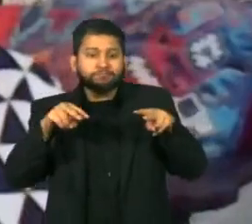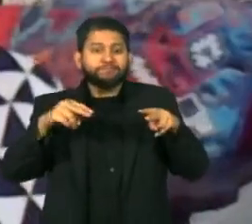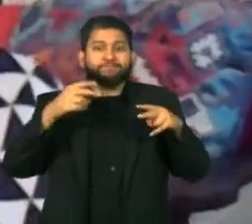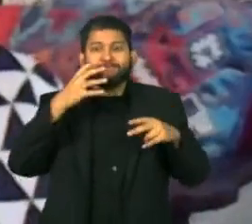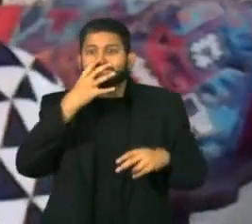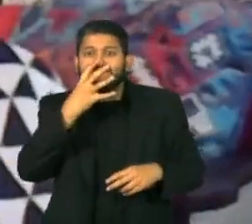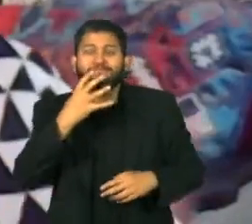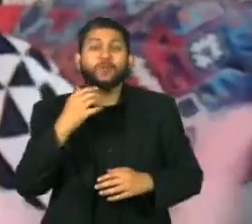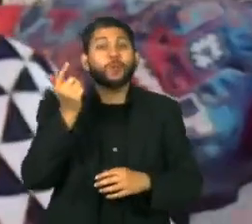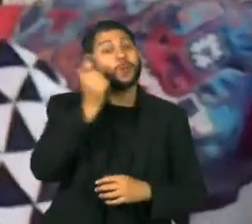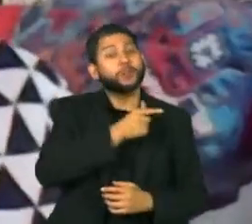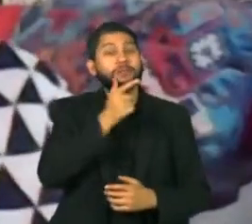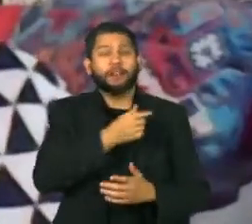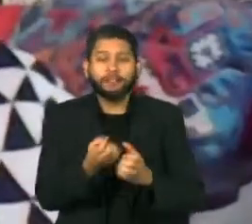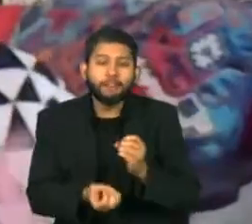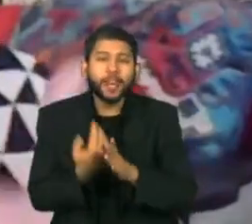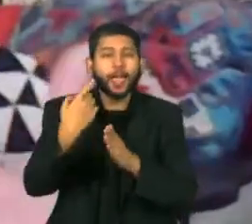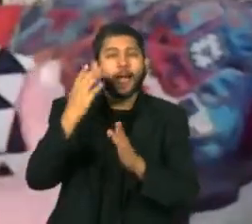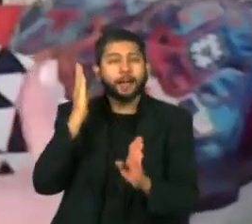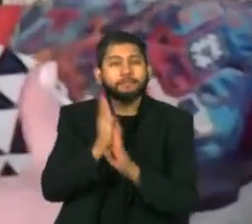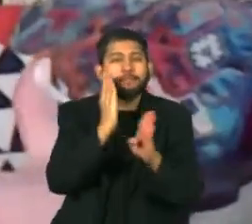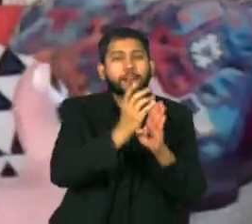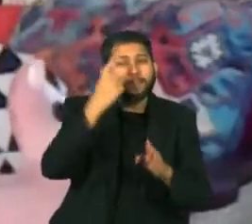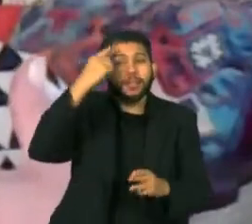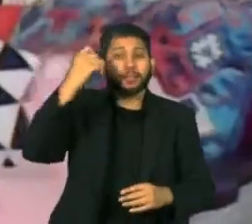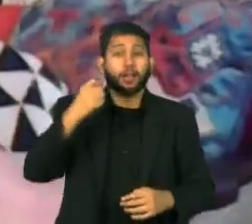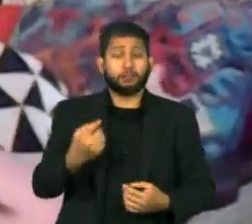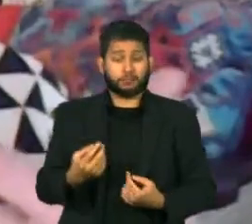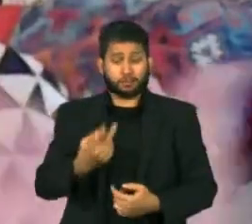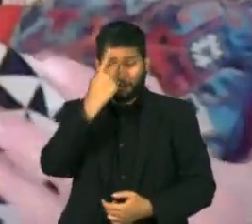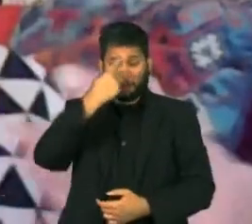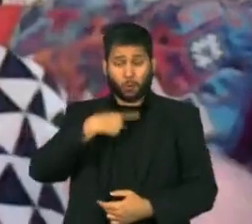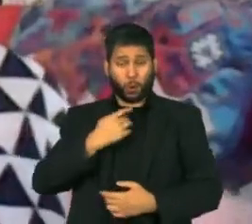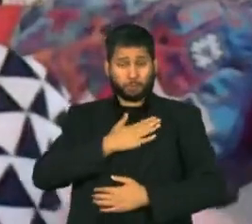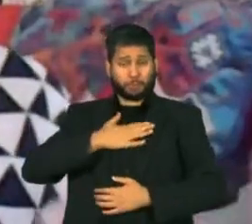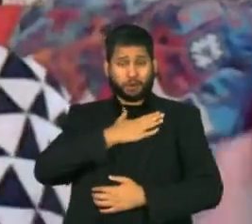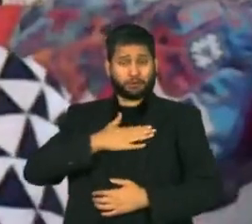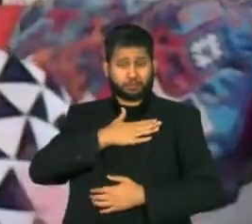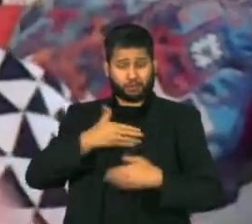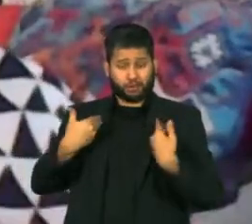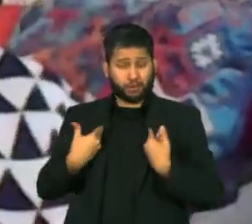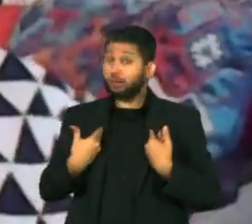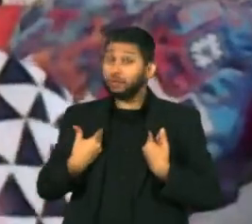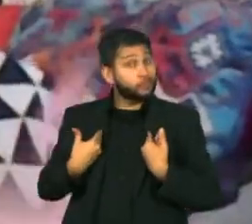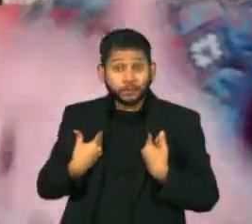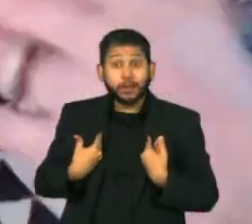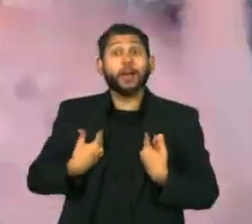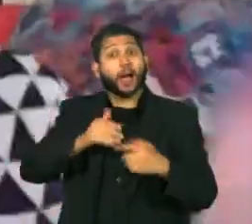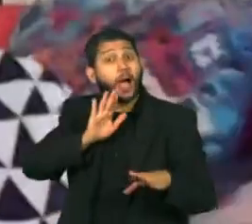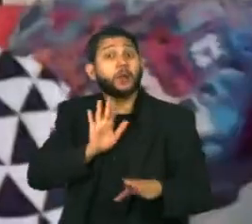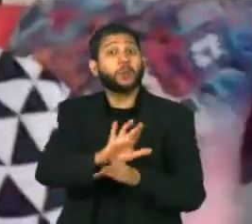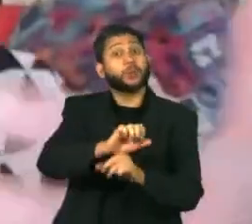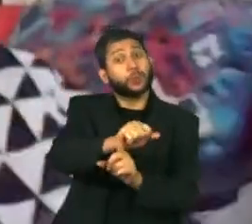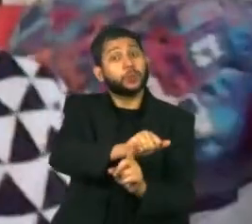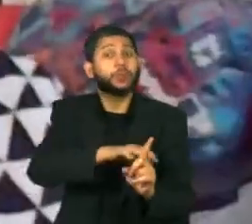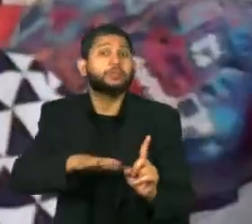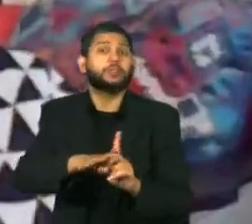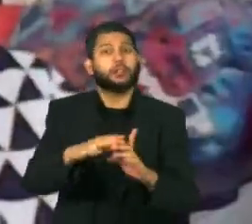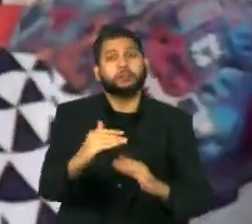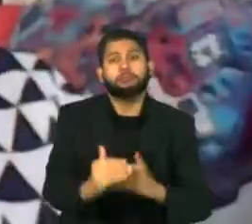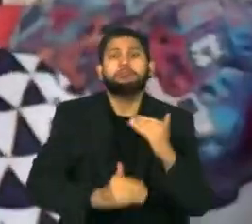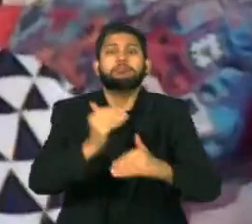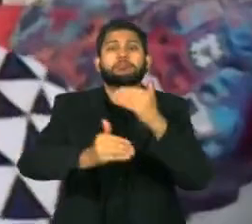pela possibilidade de produzir alguma coisa, não pelo a sua satisfação pessoal, mas algo que possa realmente